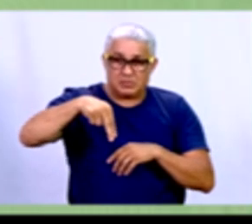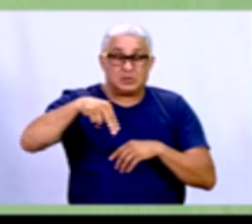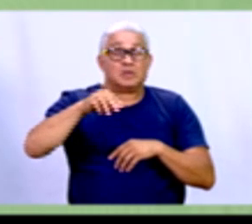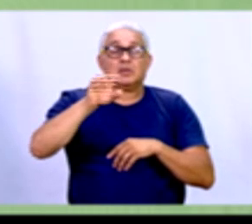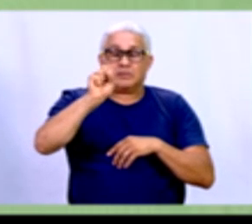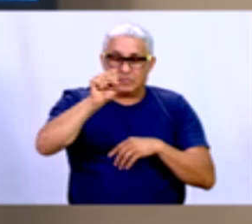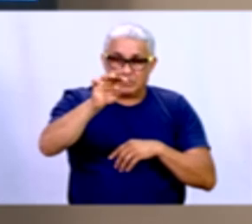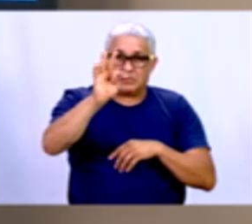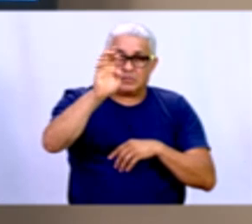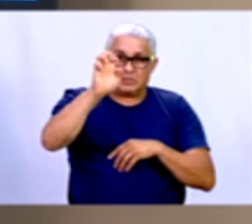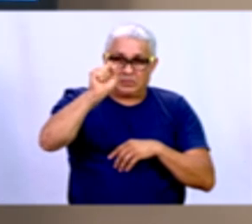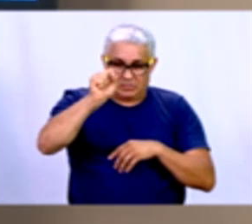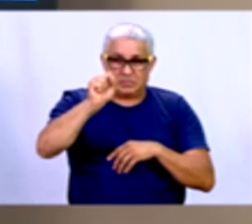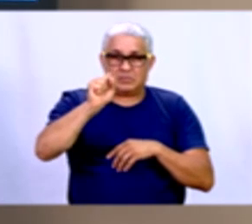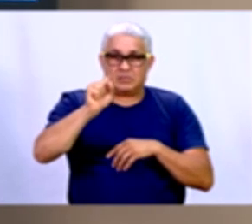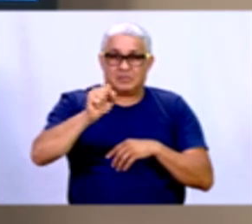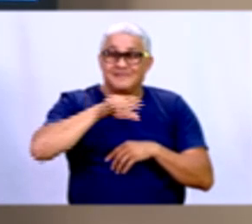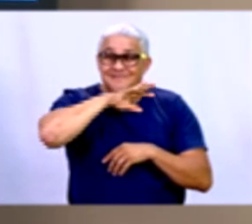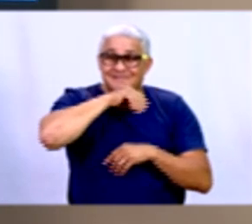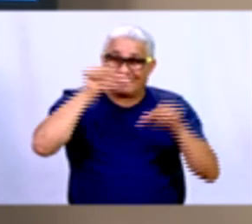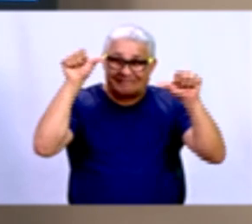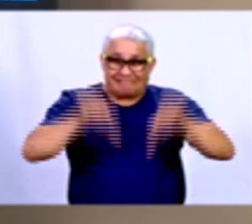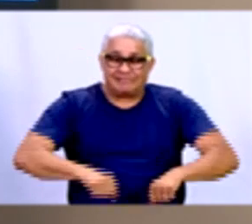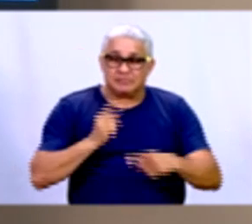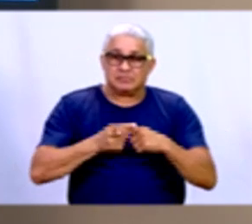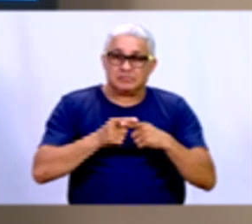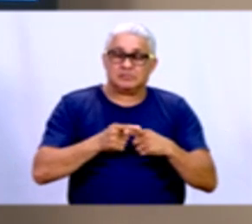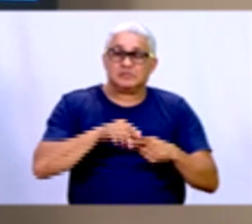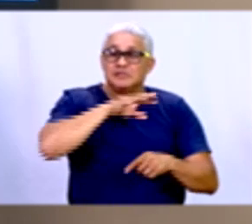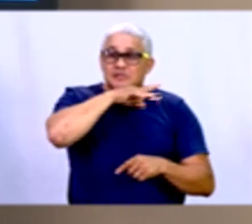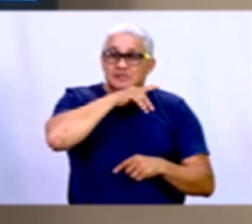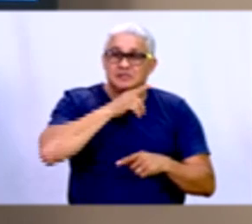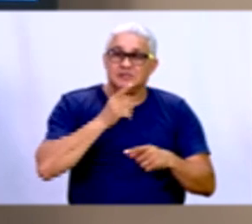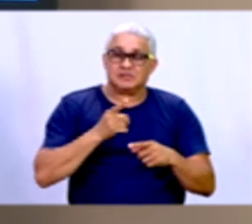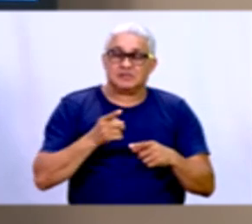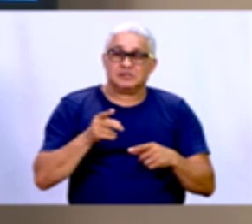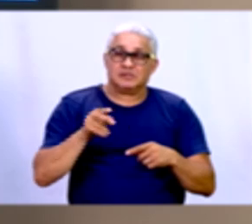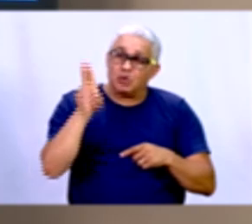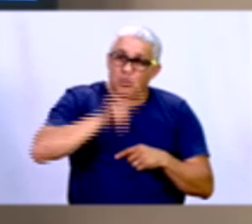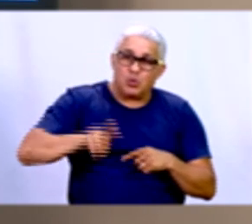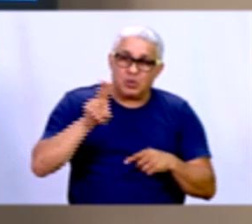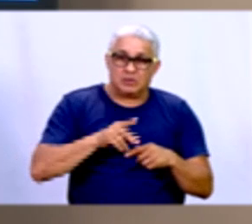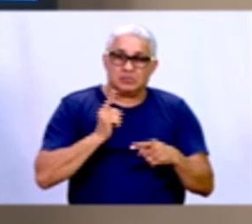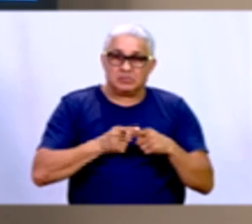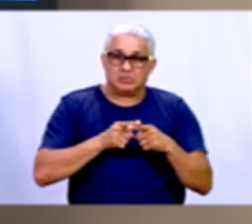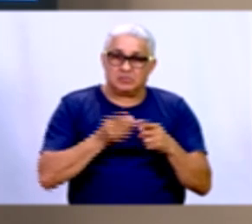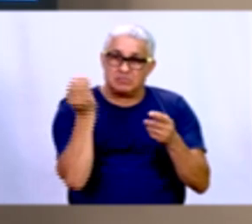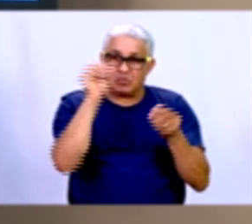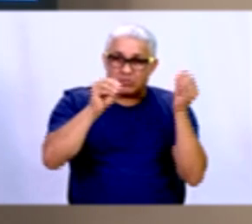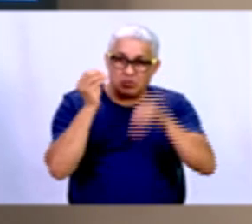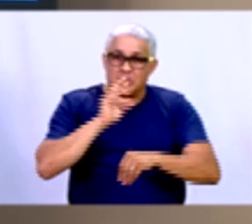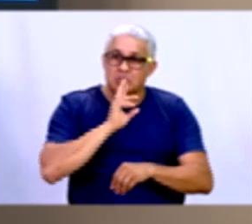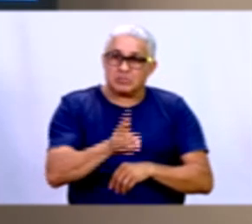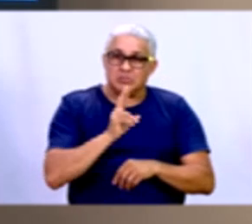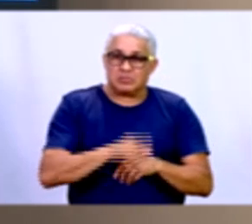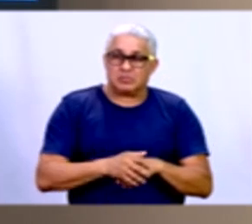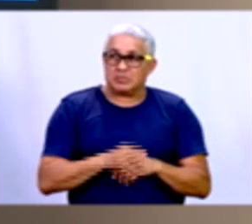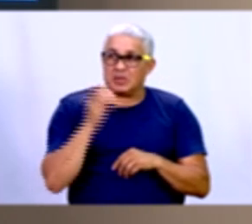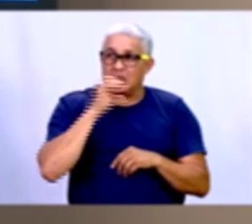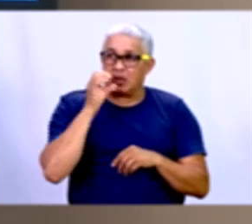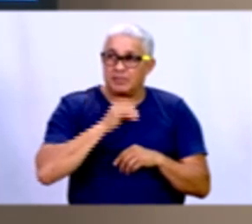que você acha que esses sites são tão ruins de serem utilizados. Só para a gente dar uma batida rápida